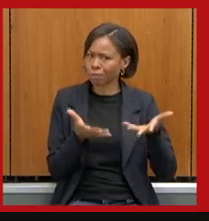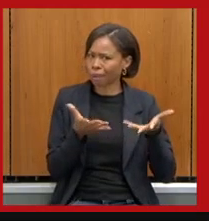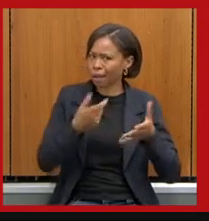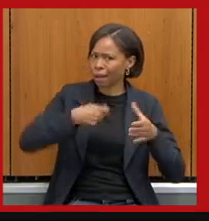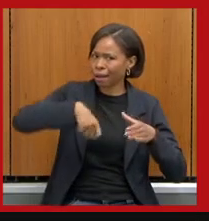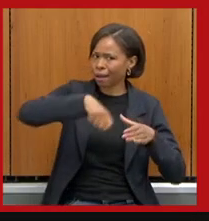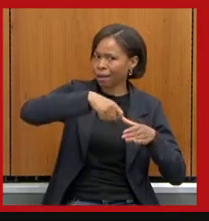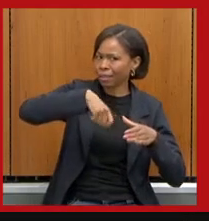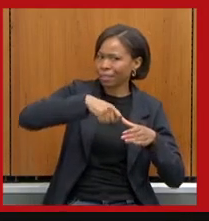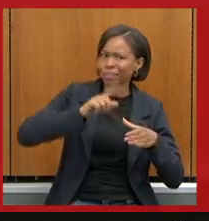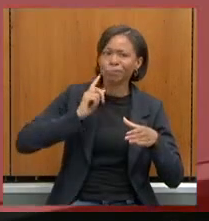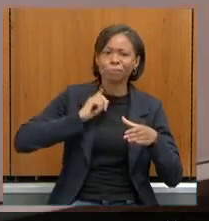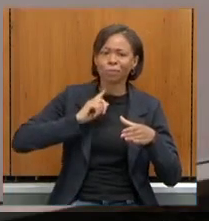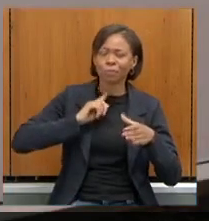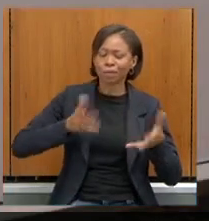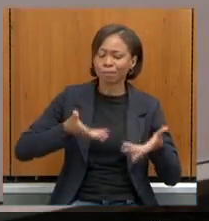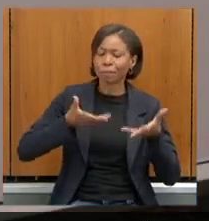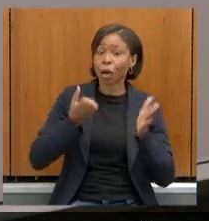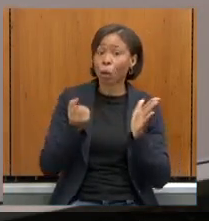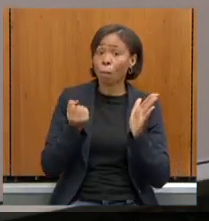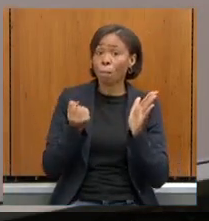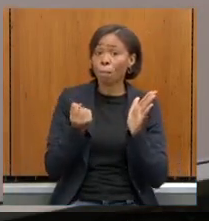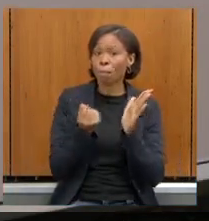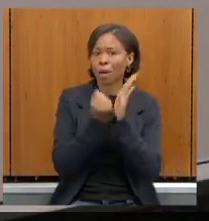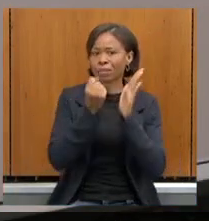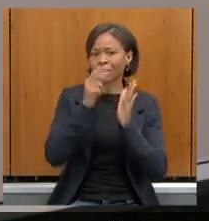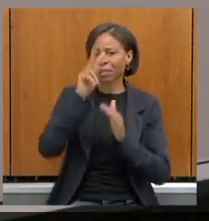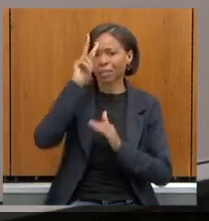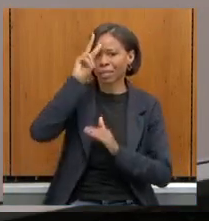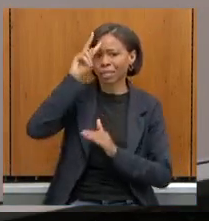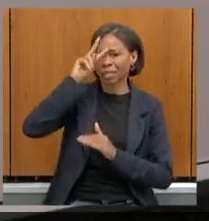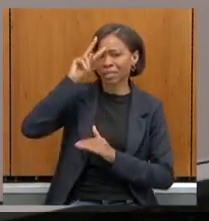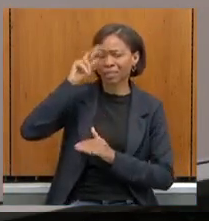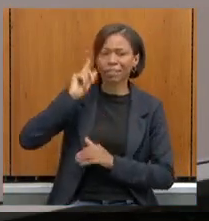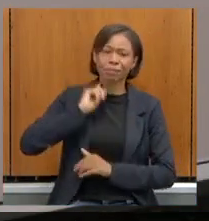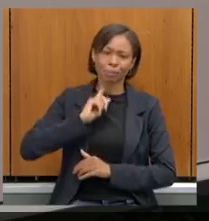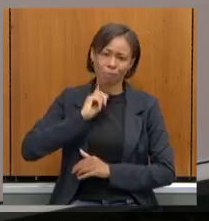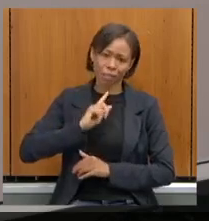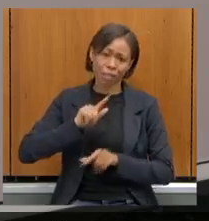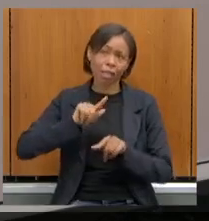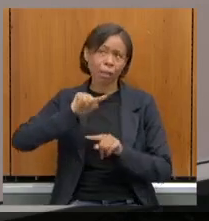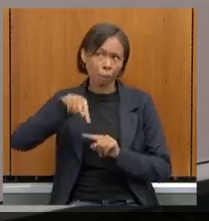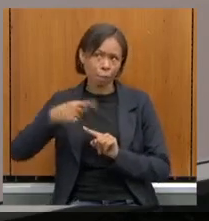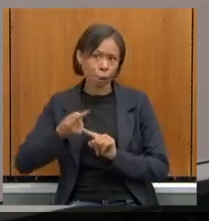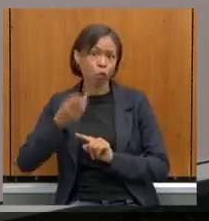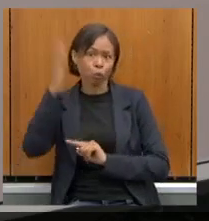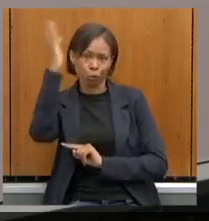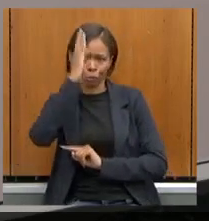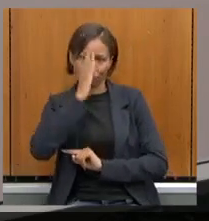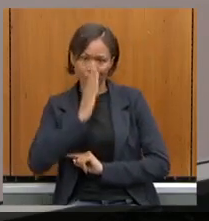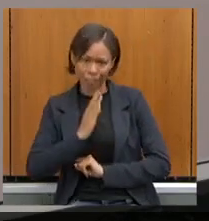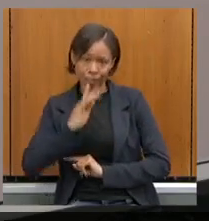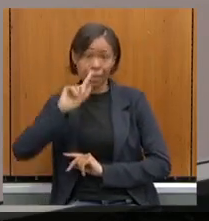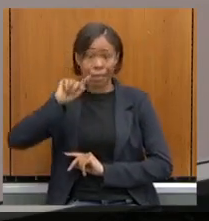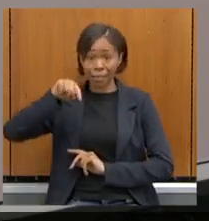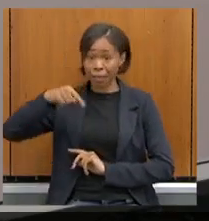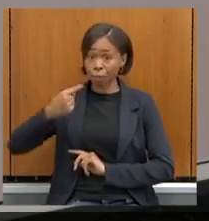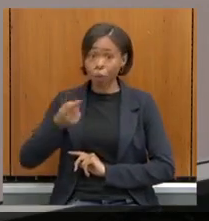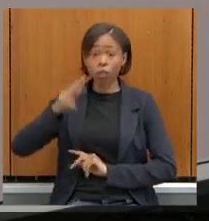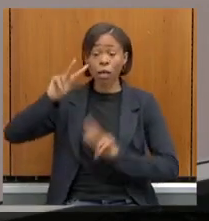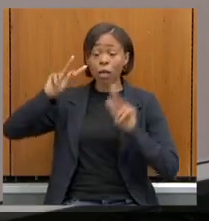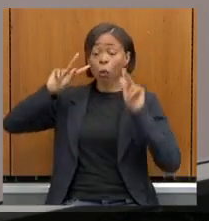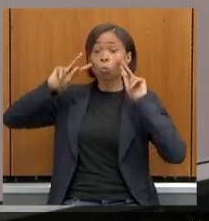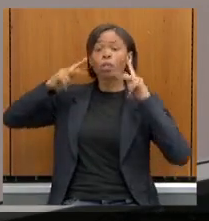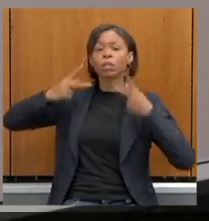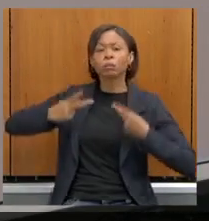patrimônio histórico de Minas Gerais, depois patrimônio histórico do Brasil, posteriormente também buscar um reconhecimento